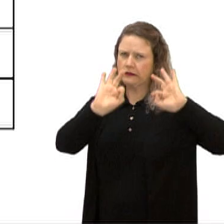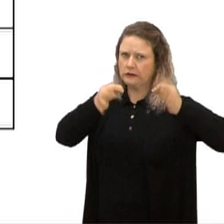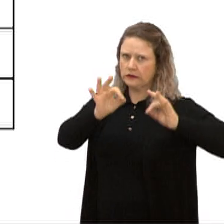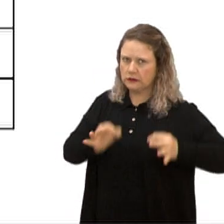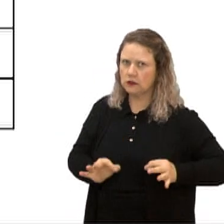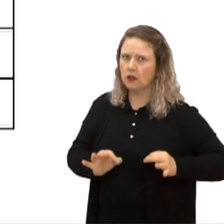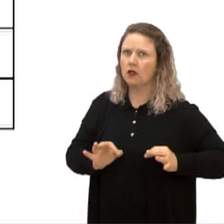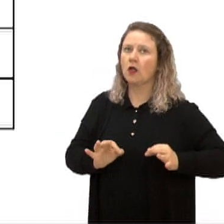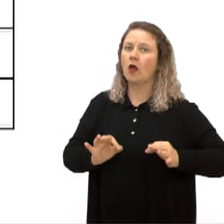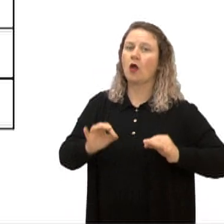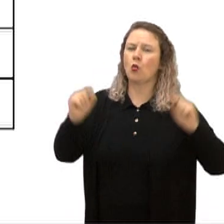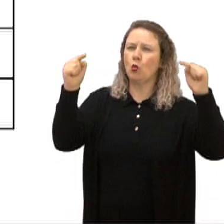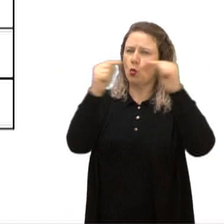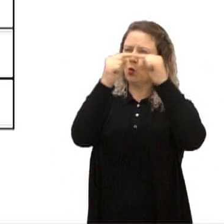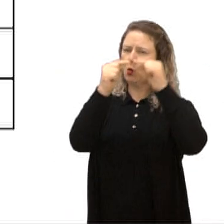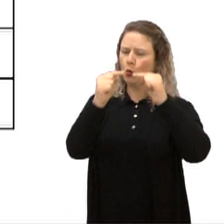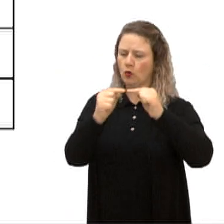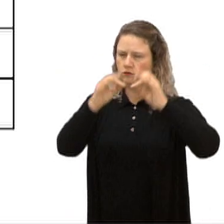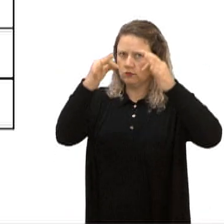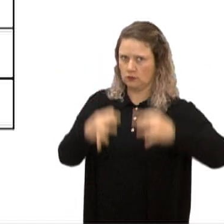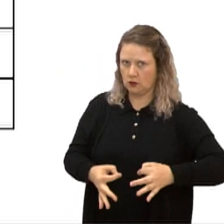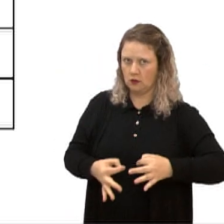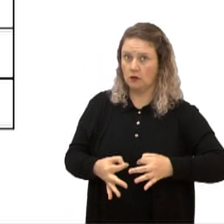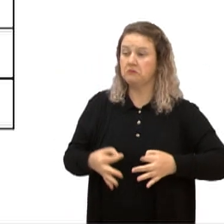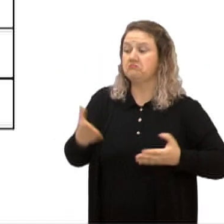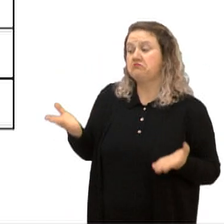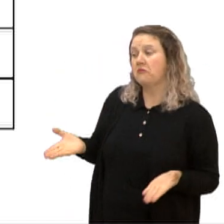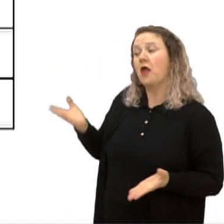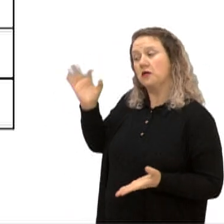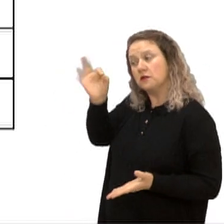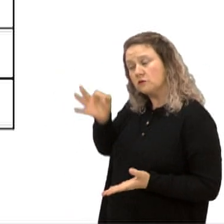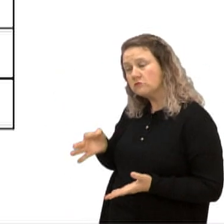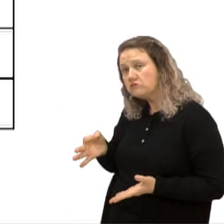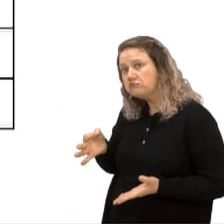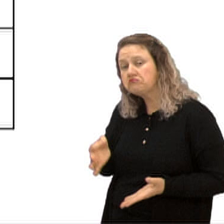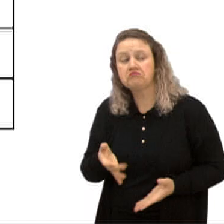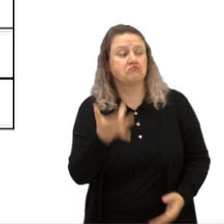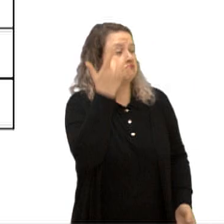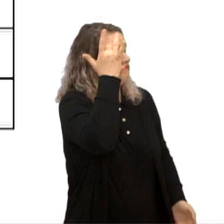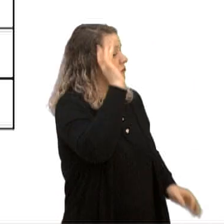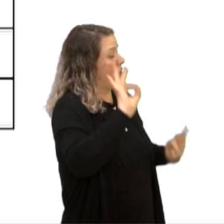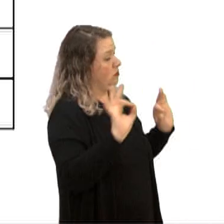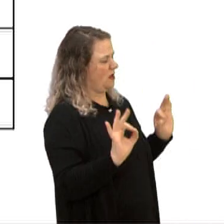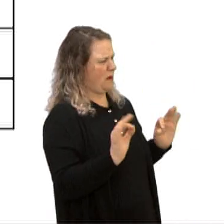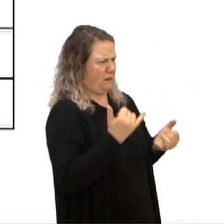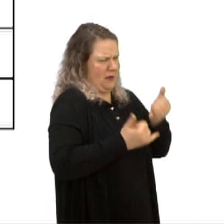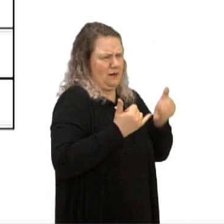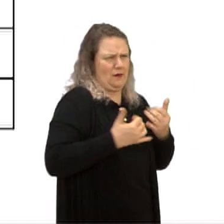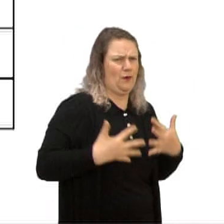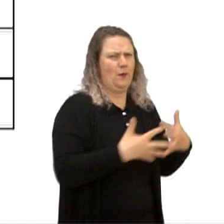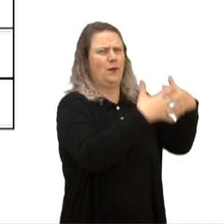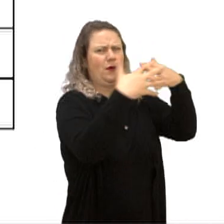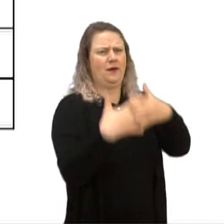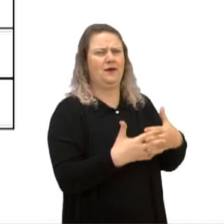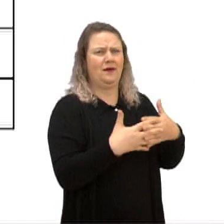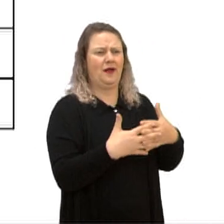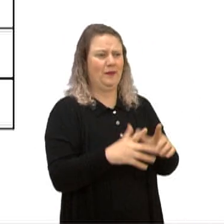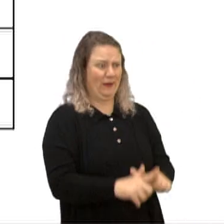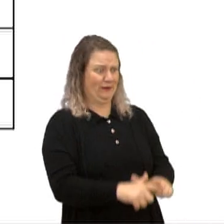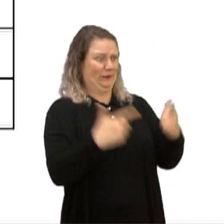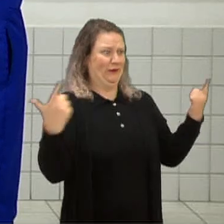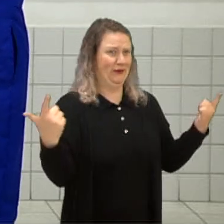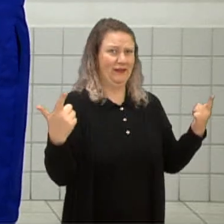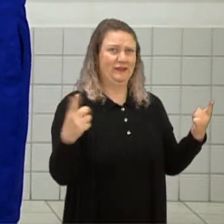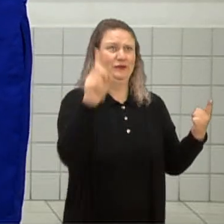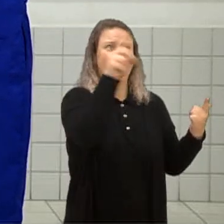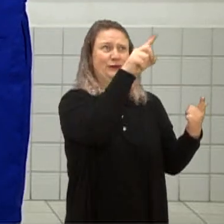à sua parte correspondente. E aí, será que eles acertaram? Não sei, eu acho que é meio complicado, parece uma loteria, a gente vai